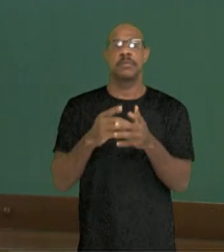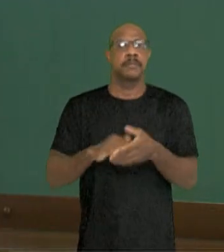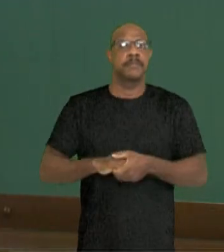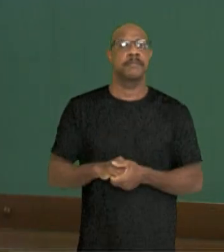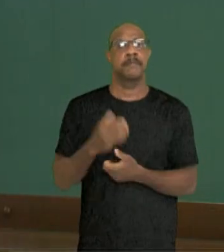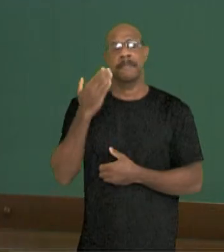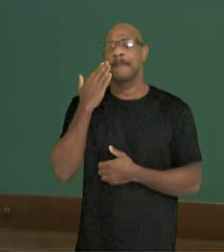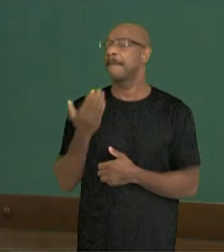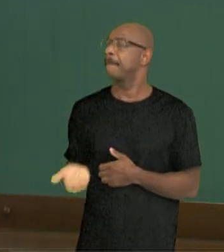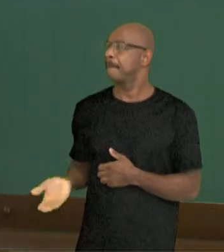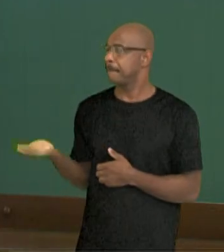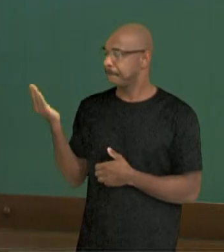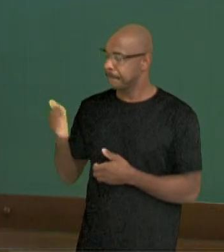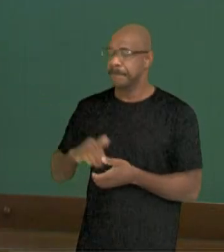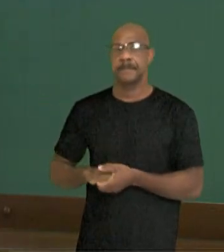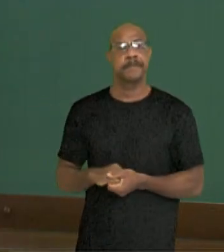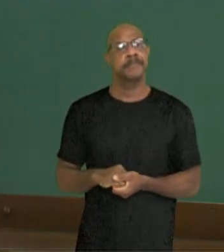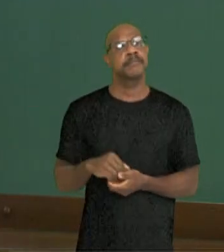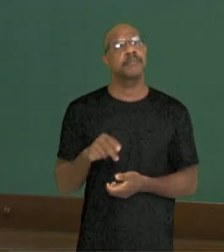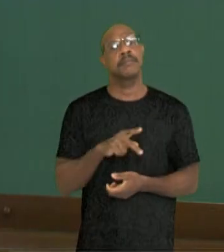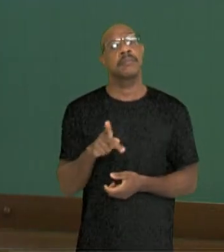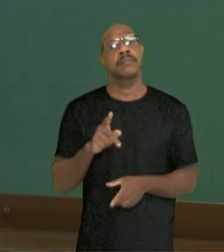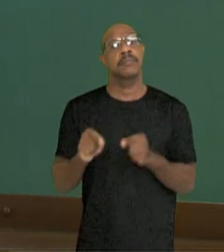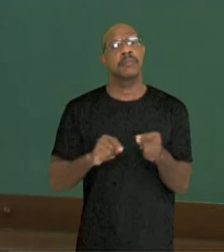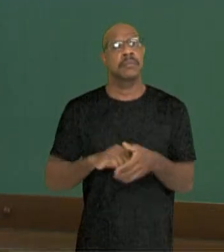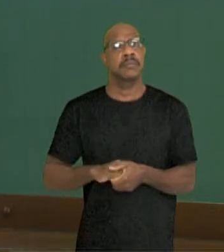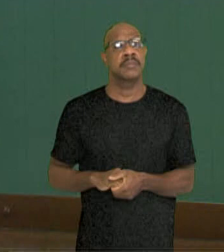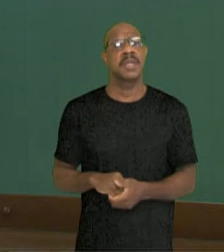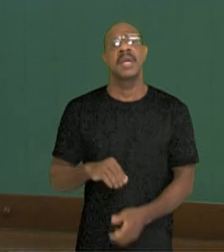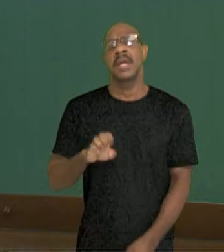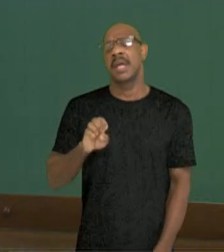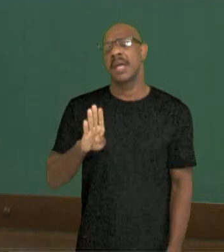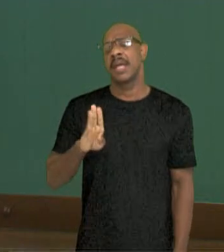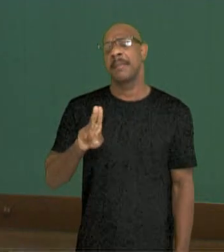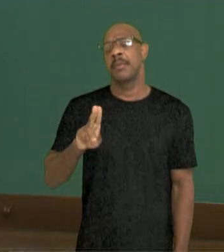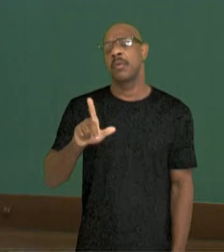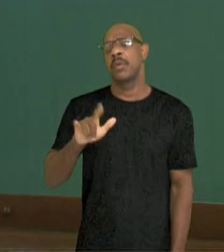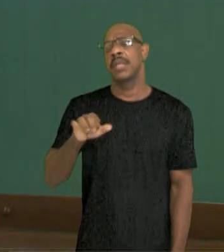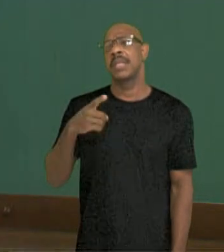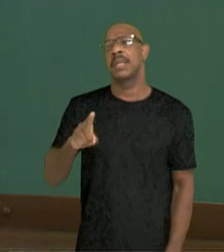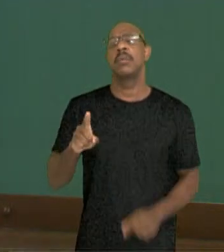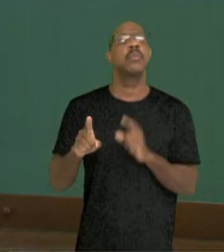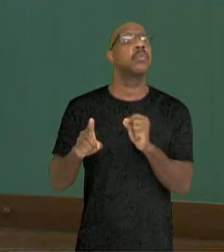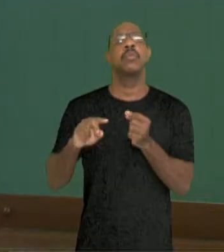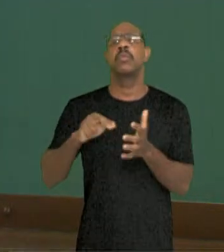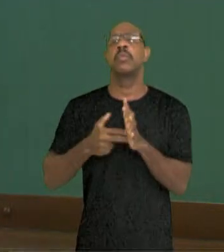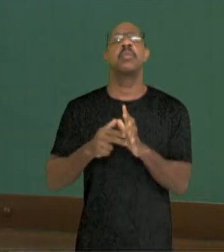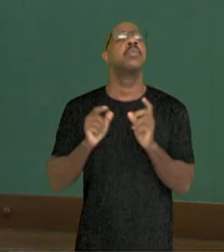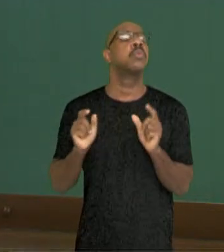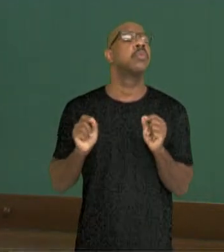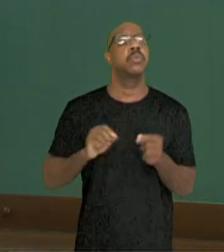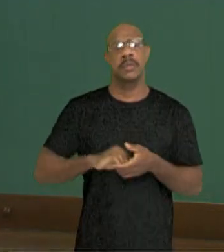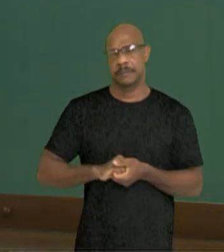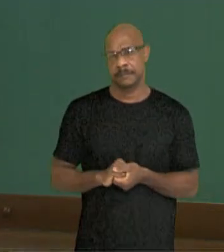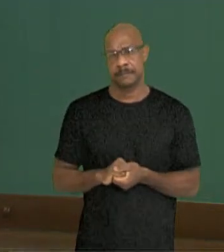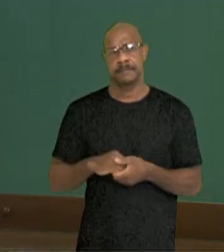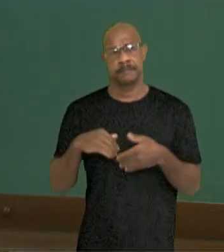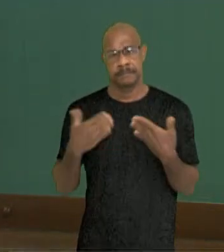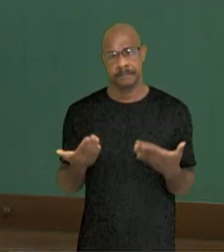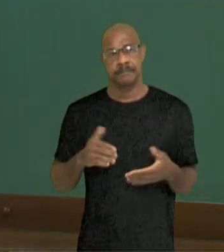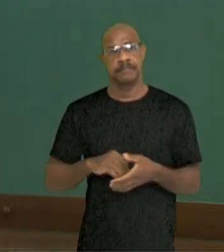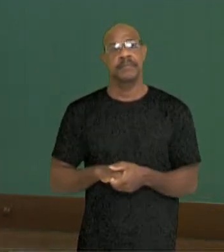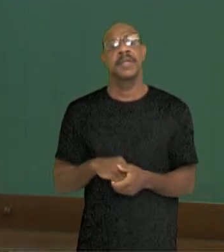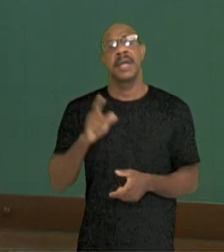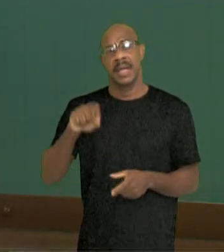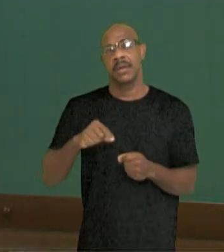bastante interessante. Professor, e o ponto de ebulição, professor? O que vem a ser o ponto de ebulição? É